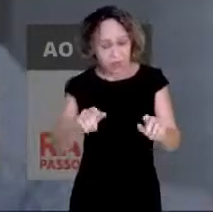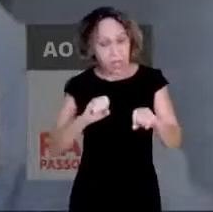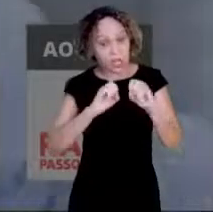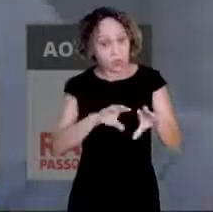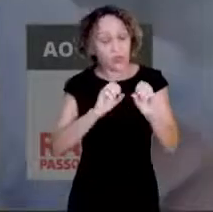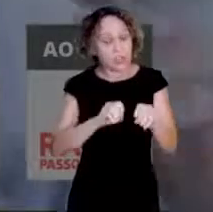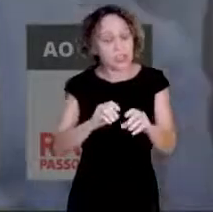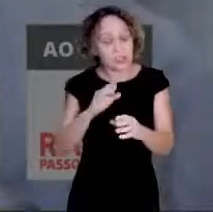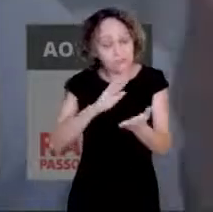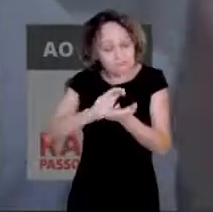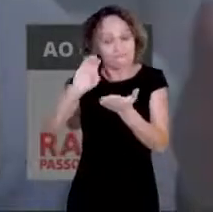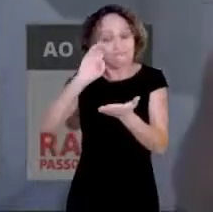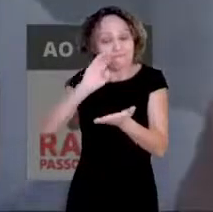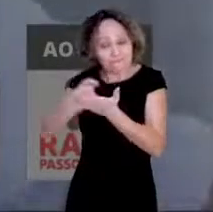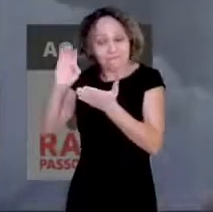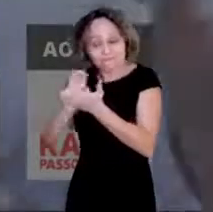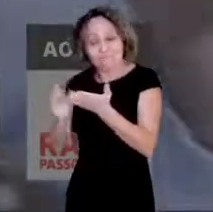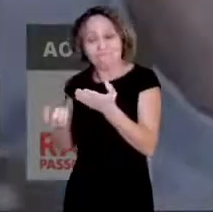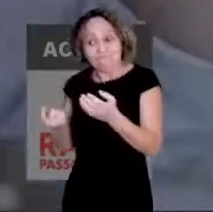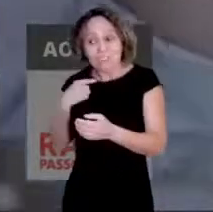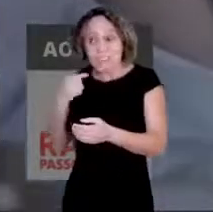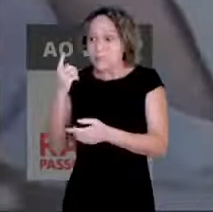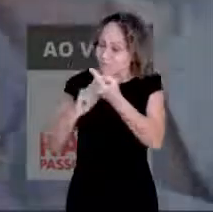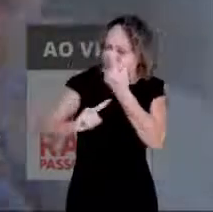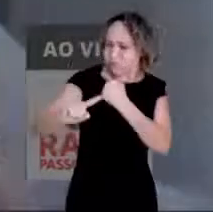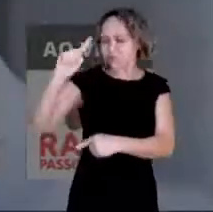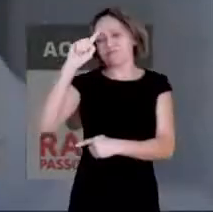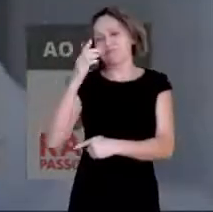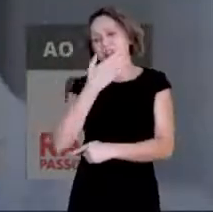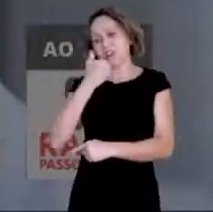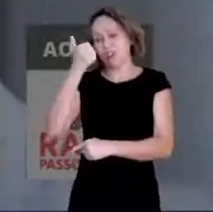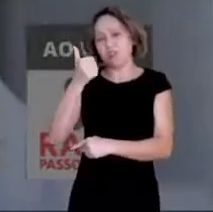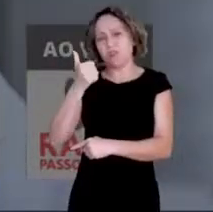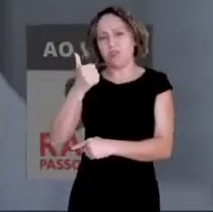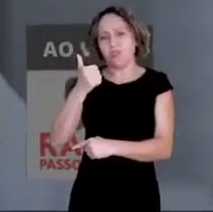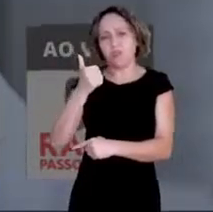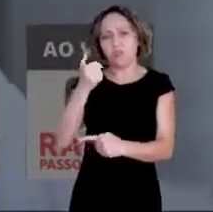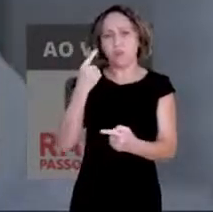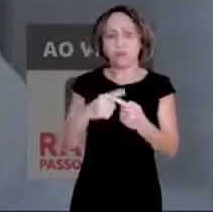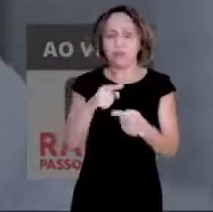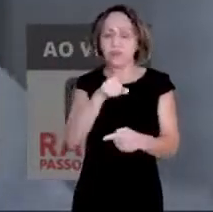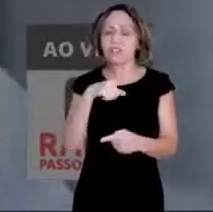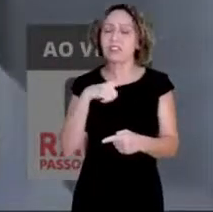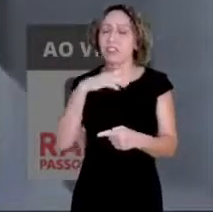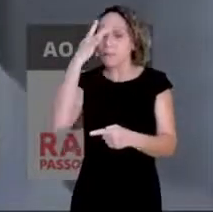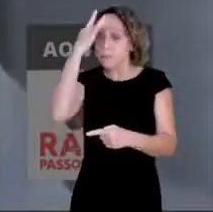continuar exportando só commodities. É importante as commodities para o Brasil. É